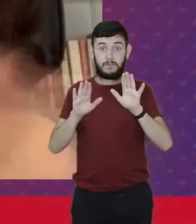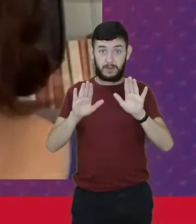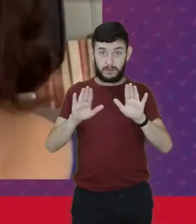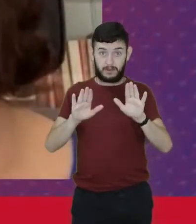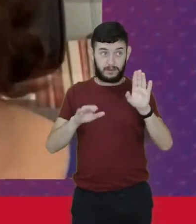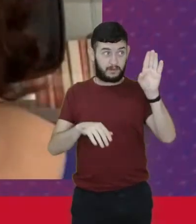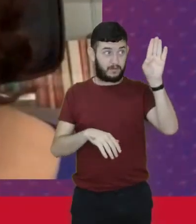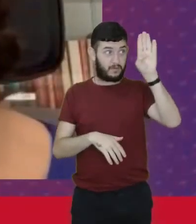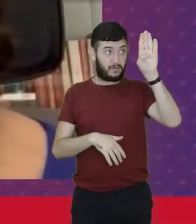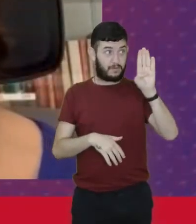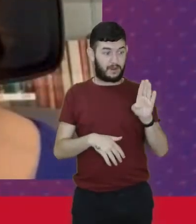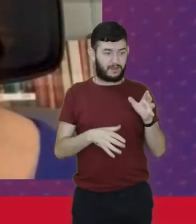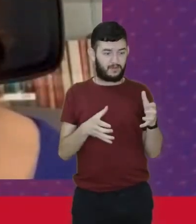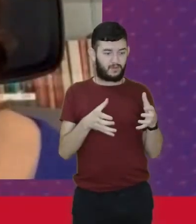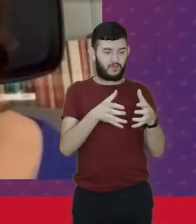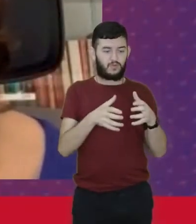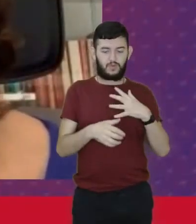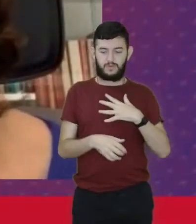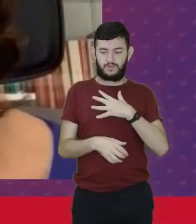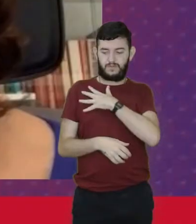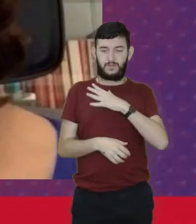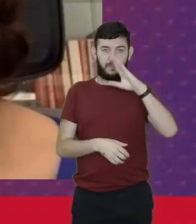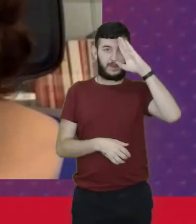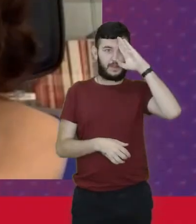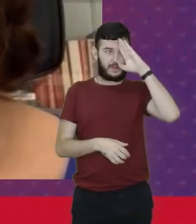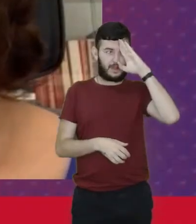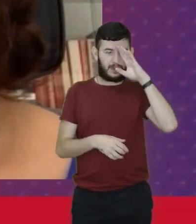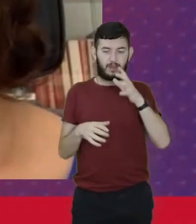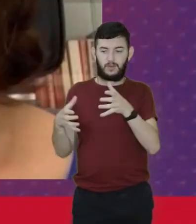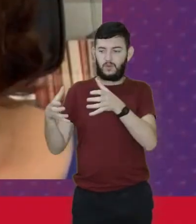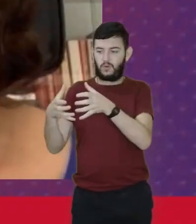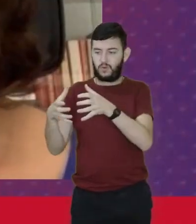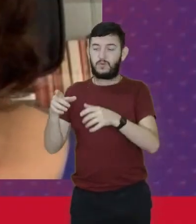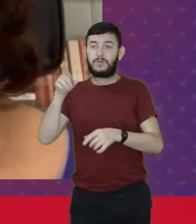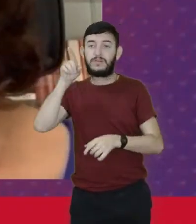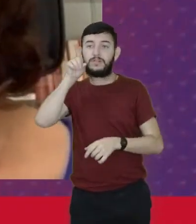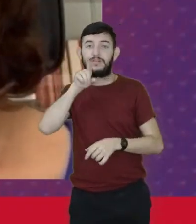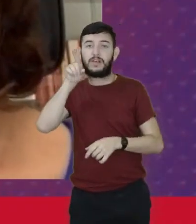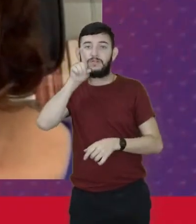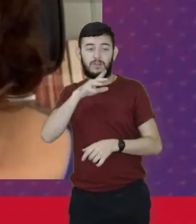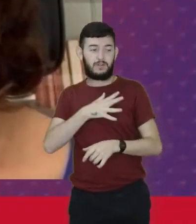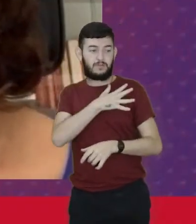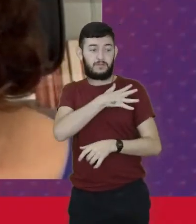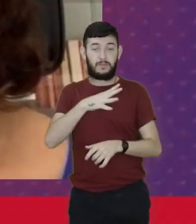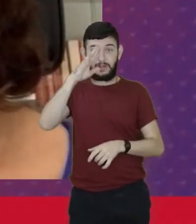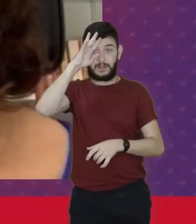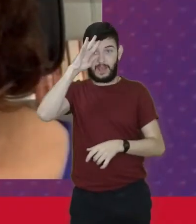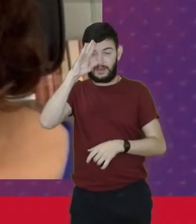aliança política e militar com os Estados Unidos. E essa aliança,